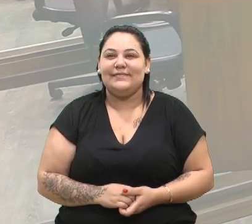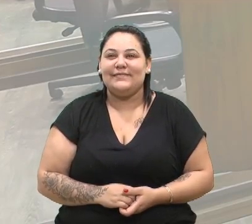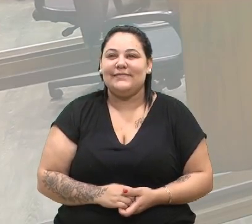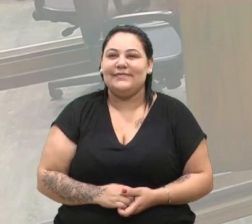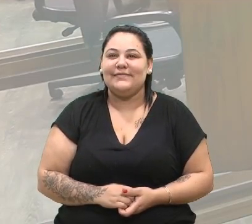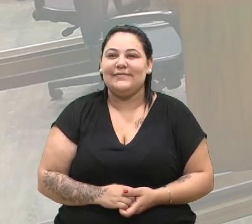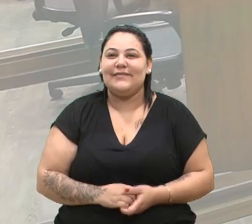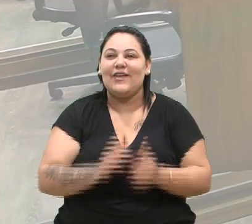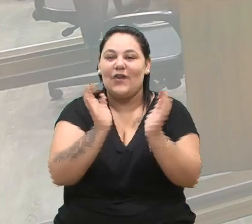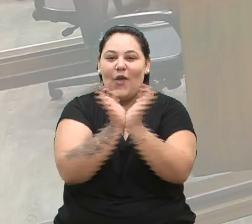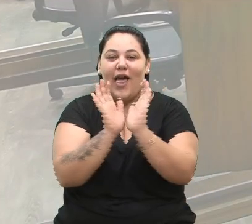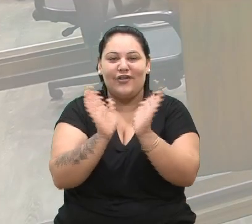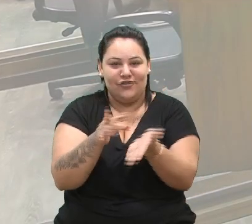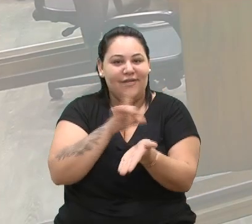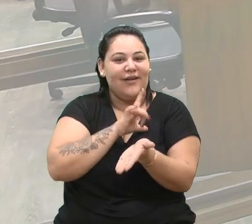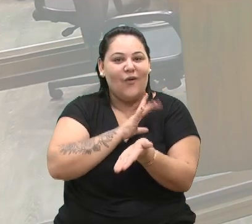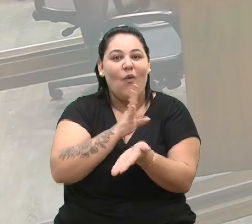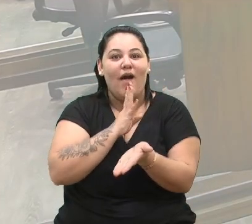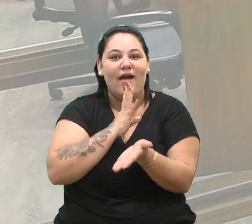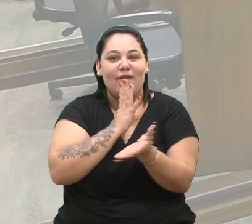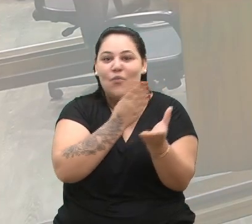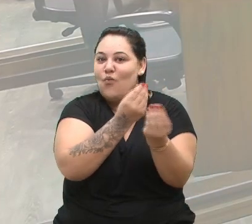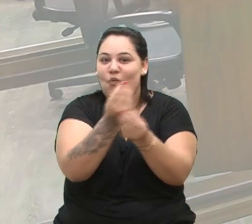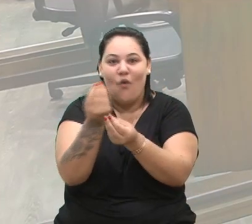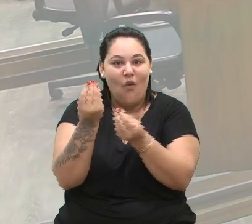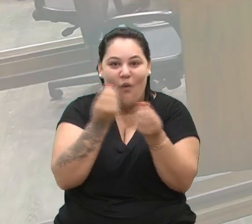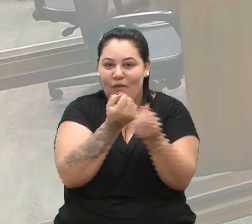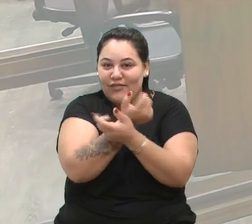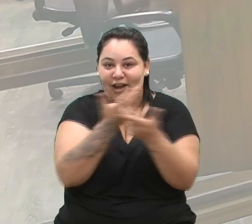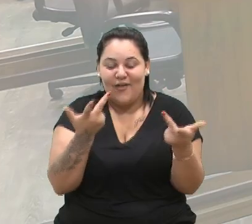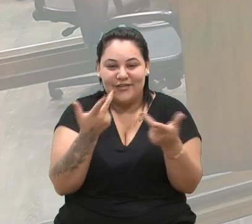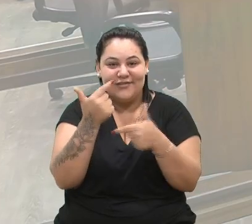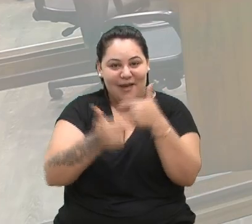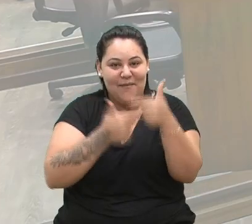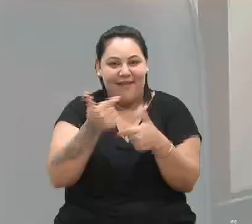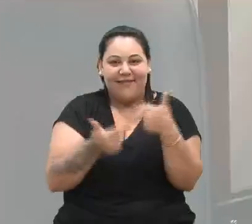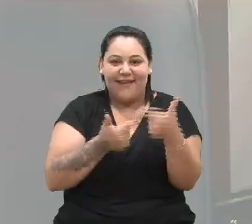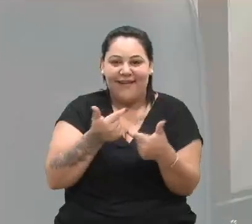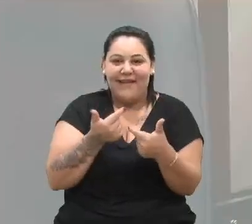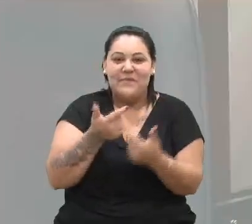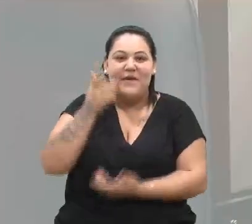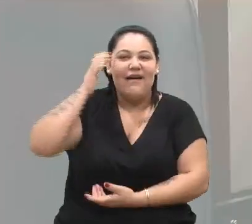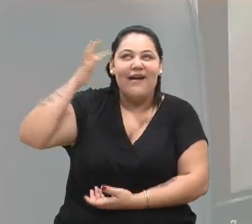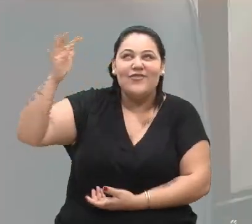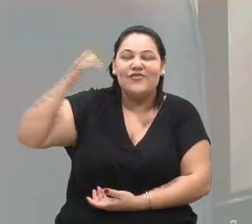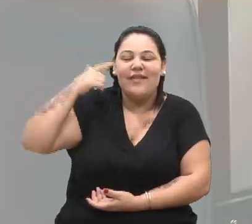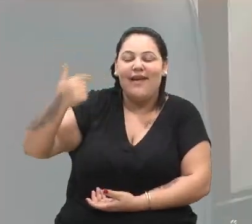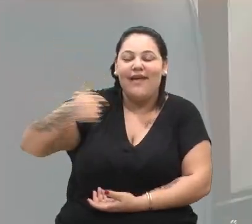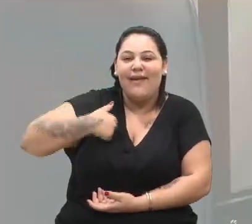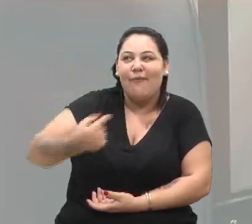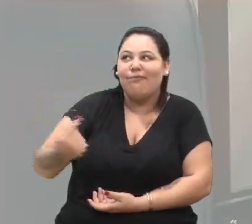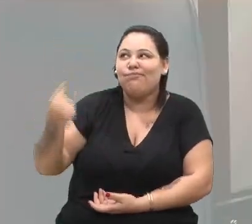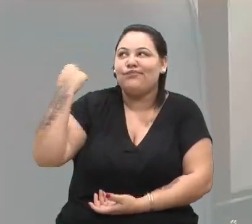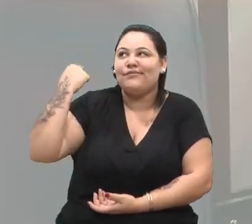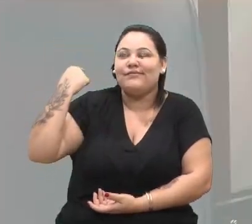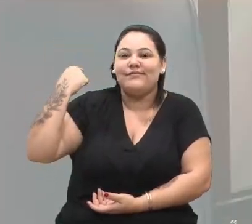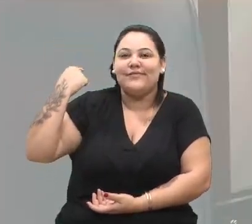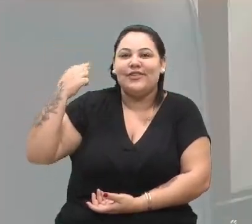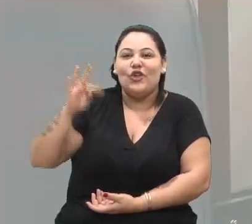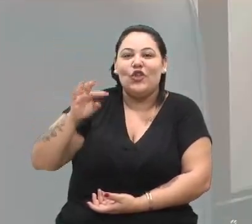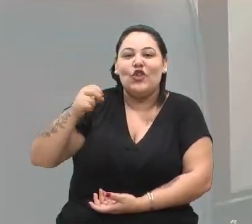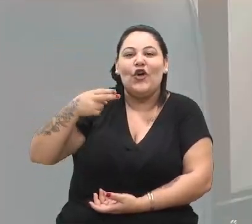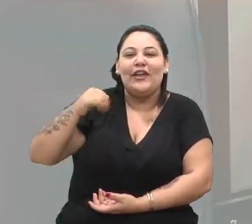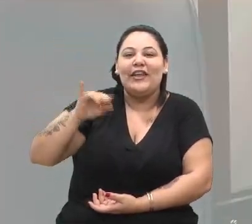um conhecimento vasto aqui nesta casa de trabalho. Imagina eu lá, quando o Toninho resolveu não assumir, enfim,